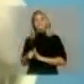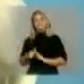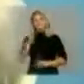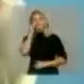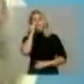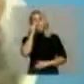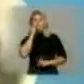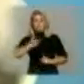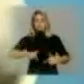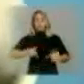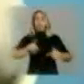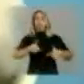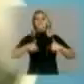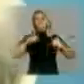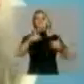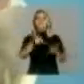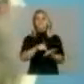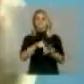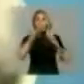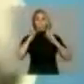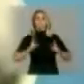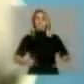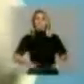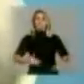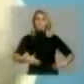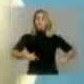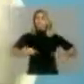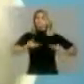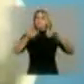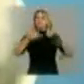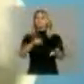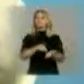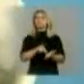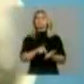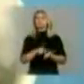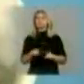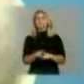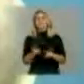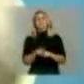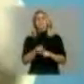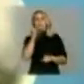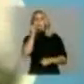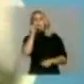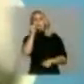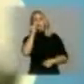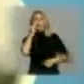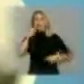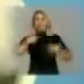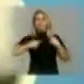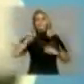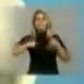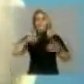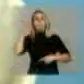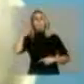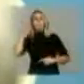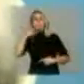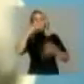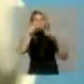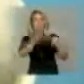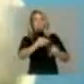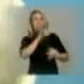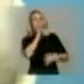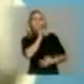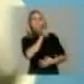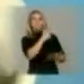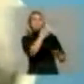mulher avançada, né, de posturas avançadas, com e certeza. também uma parlamentar exemplar. Né? Sim, ela Queria que você trabalhava